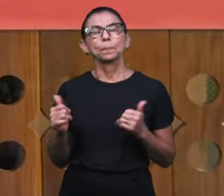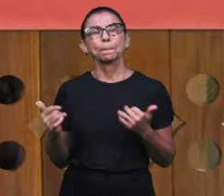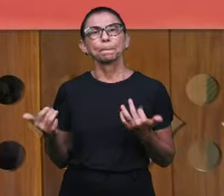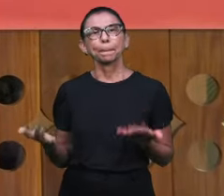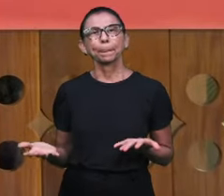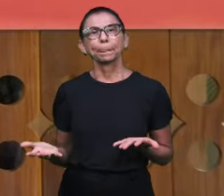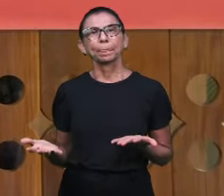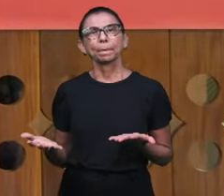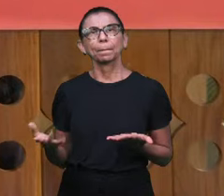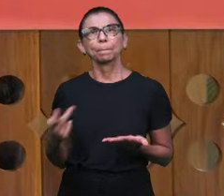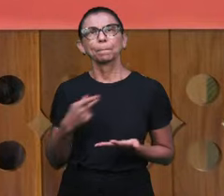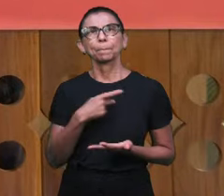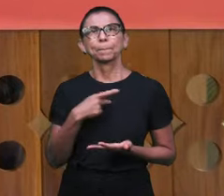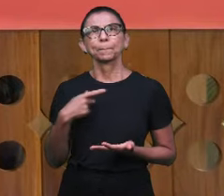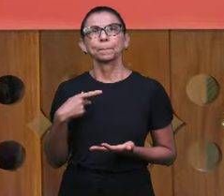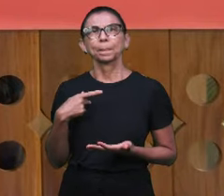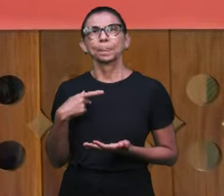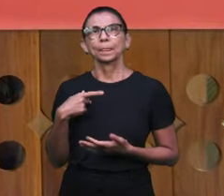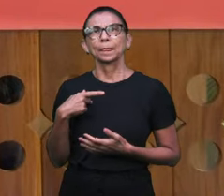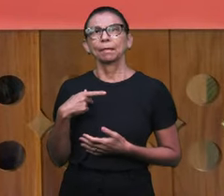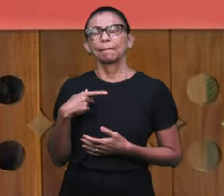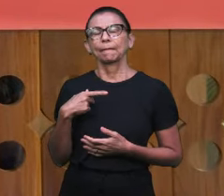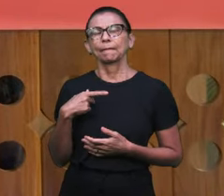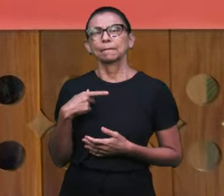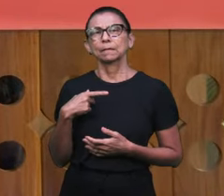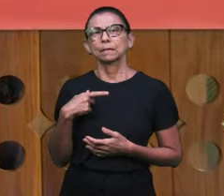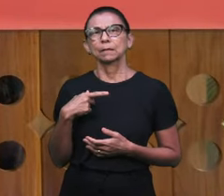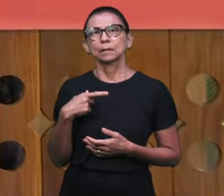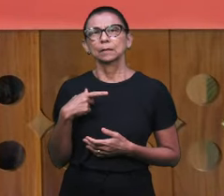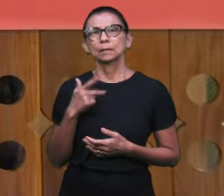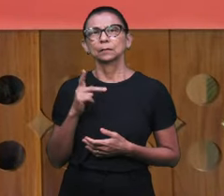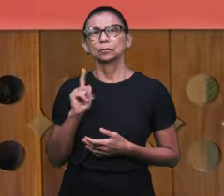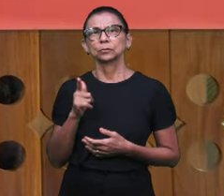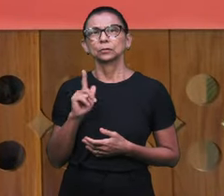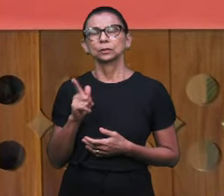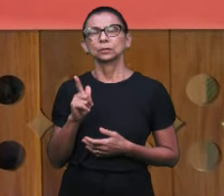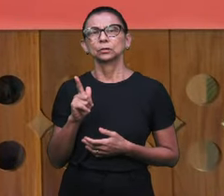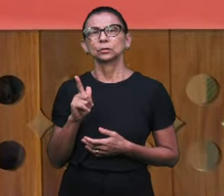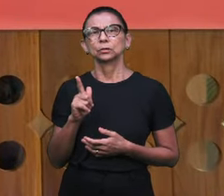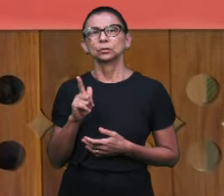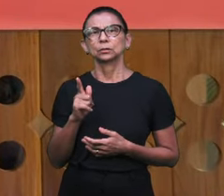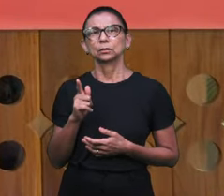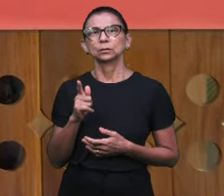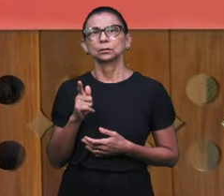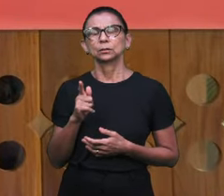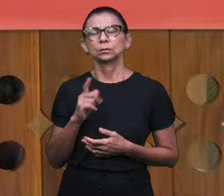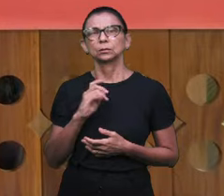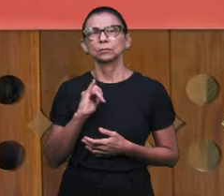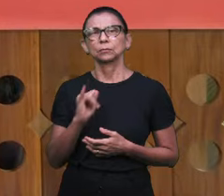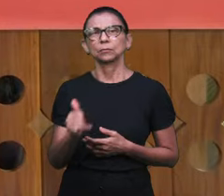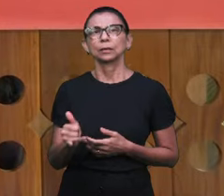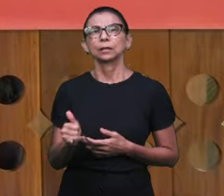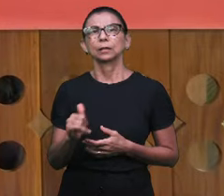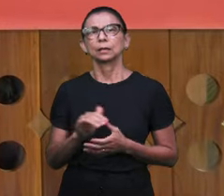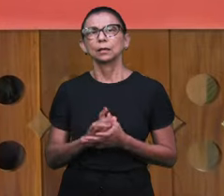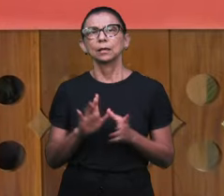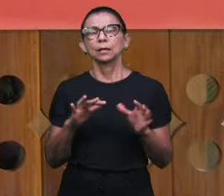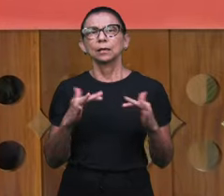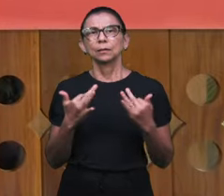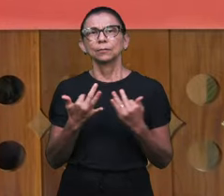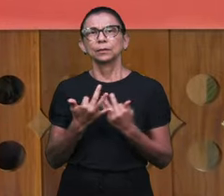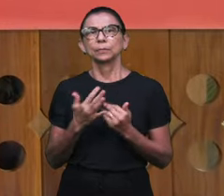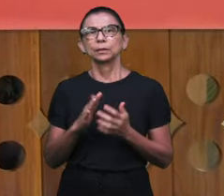né, pastor Judeuti gosta de usar a expressão destra de companhia, as famílias do pastor Edim José Vital, que partiu para o Senhor,